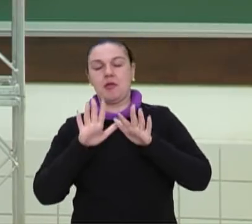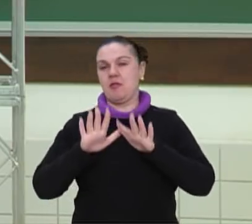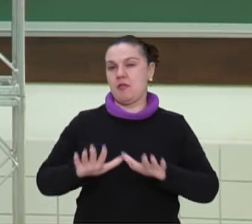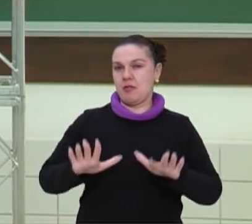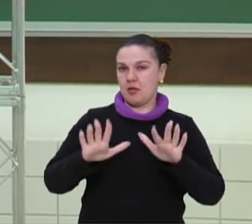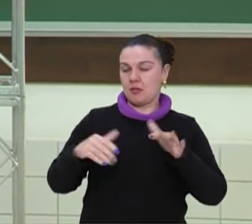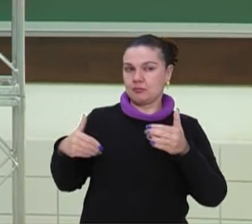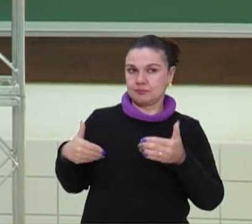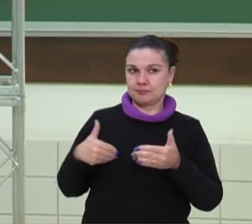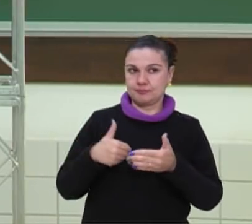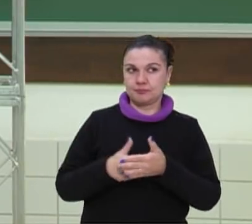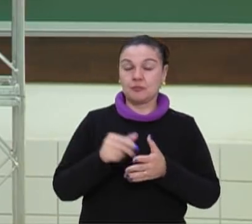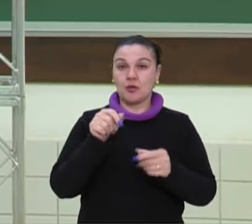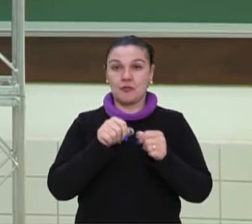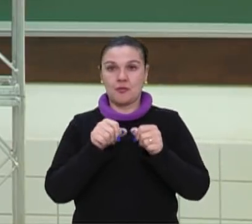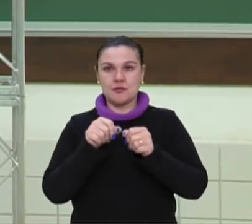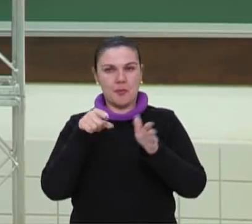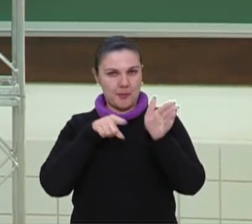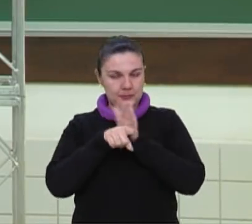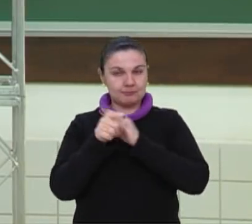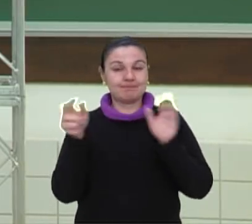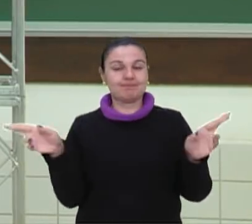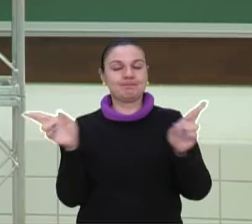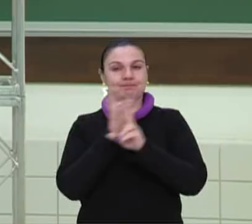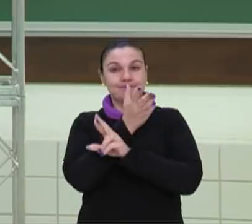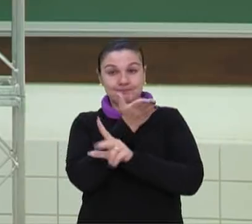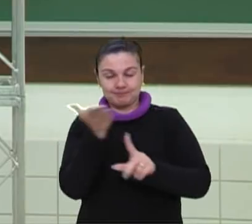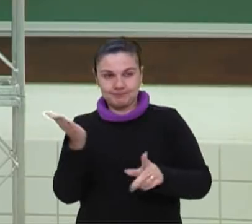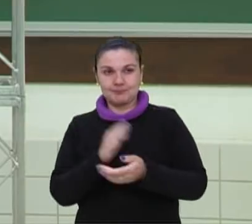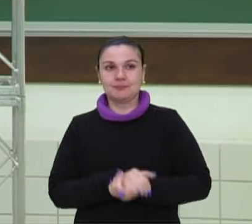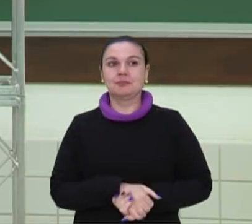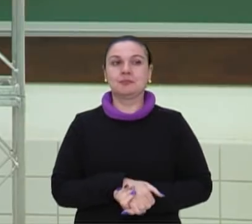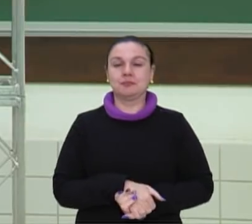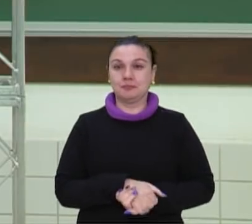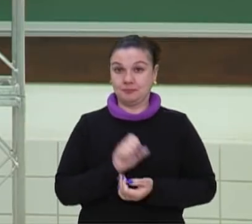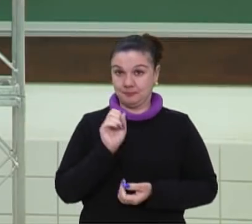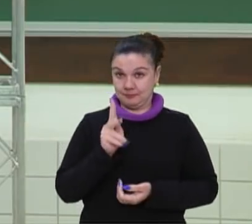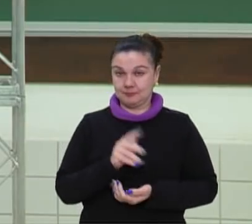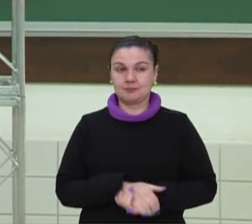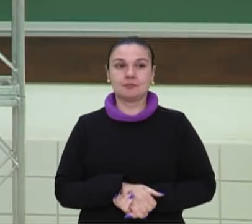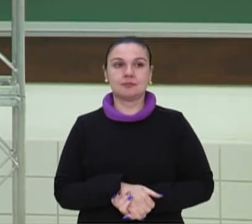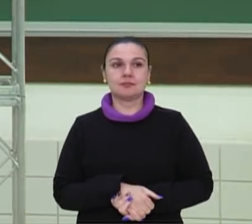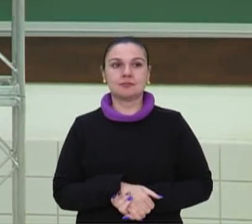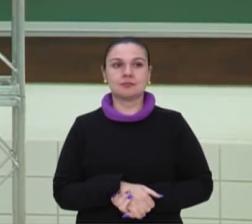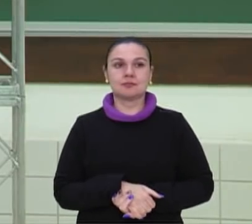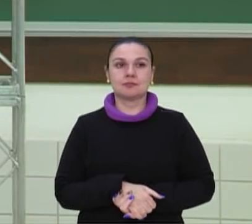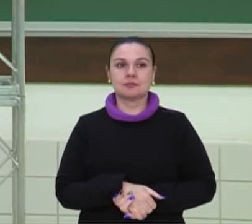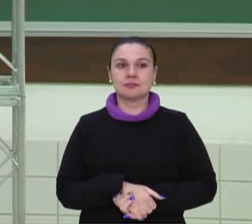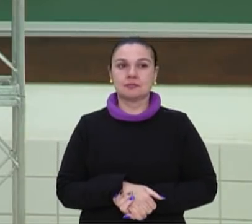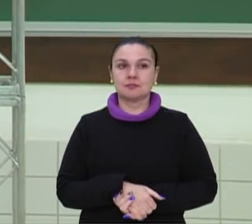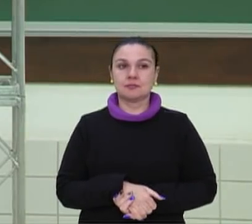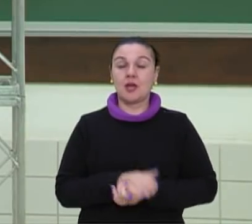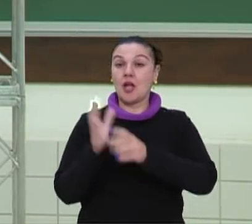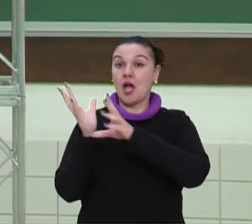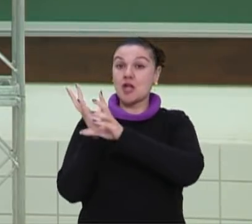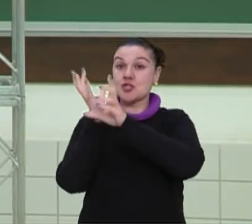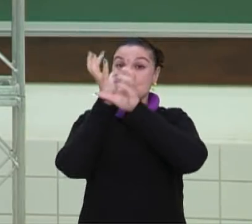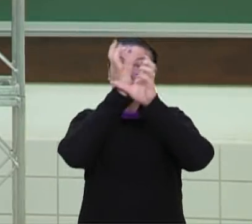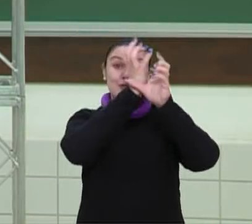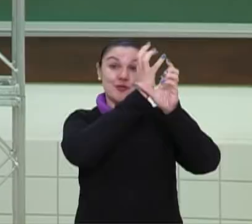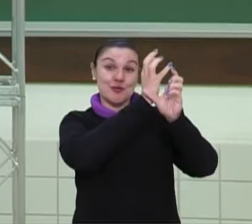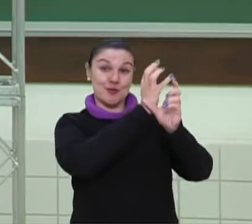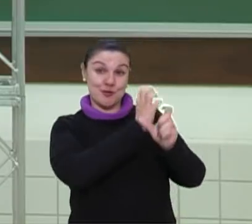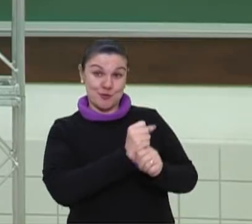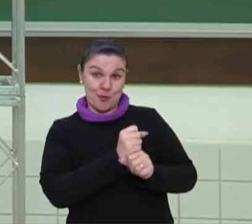reverem. E já vamos fazer um quiz que está relacionado a tudo isso que a gente está falando. Vamos continuar? E a soma